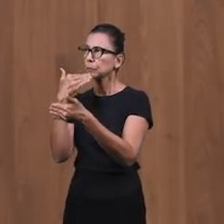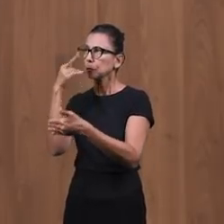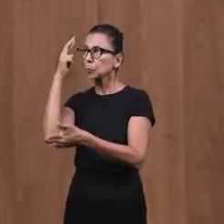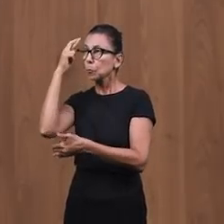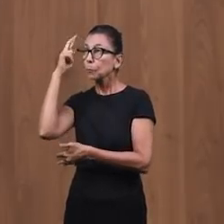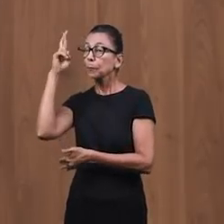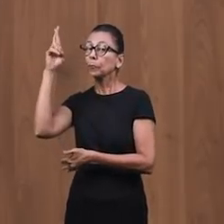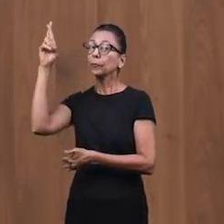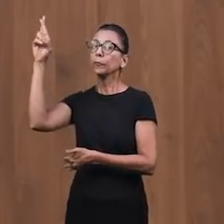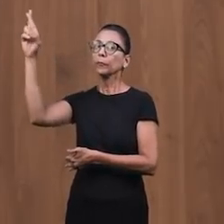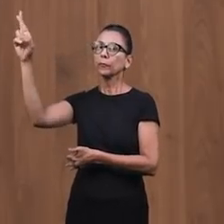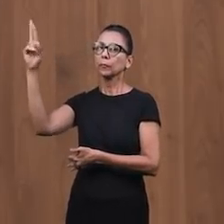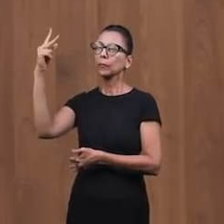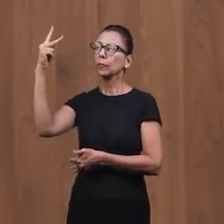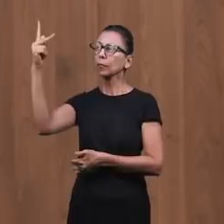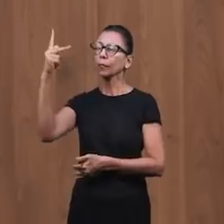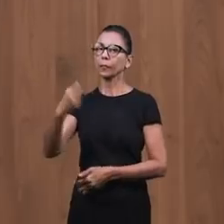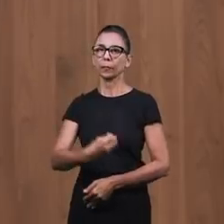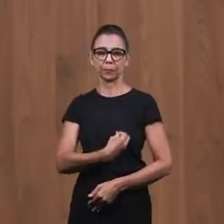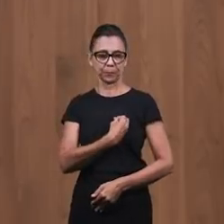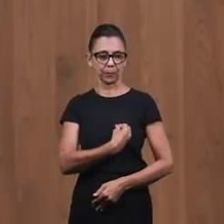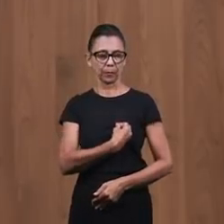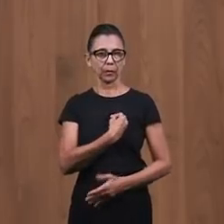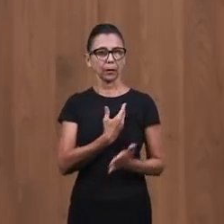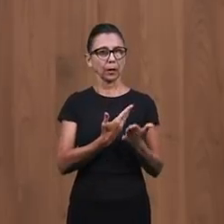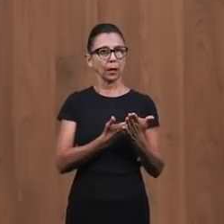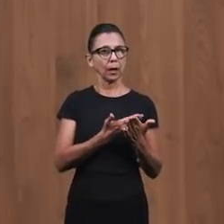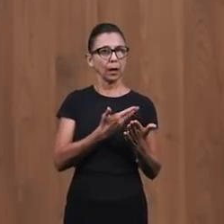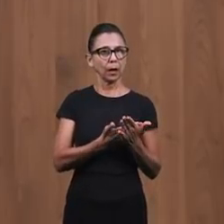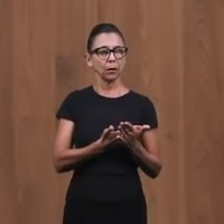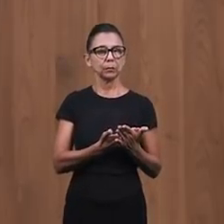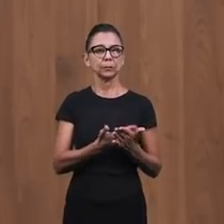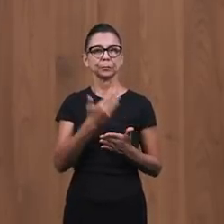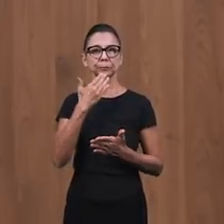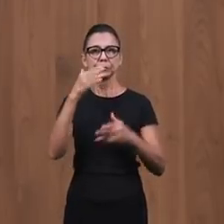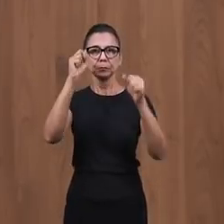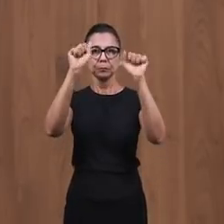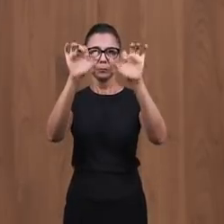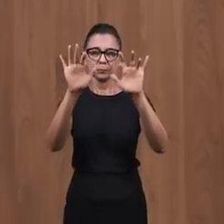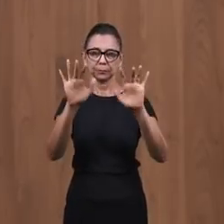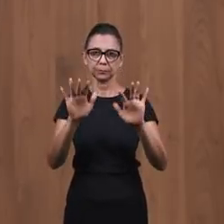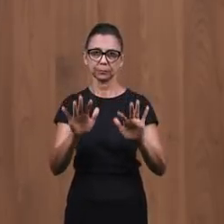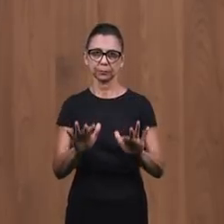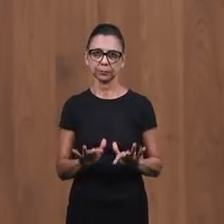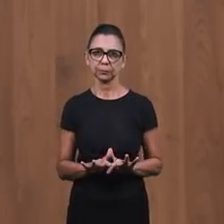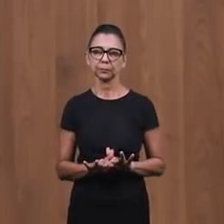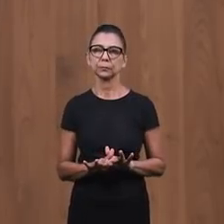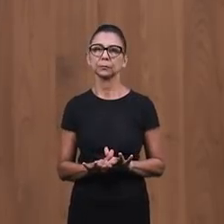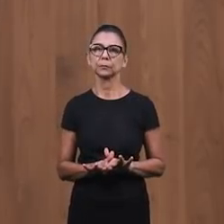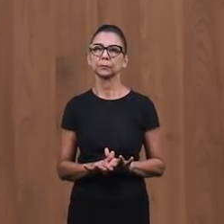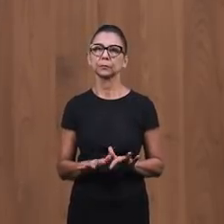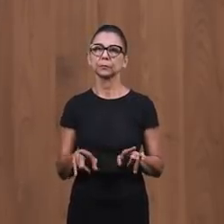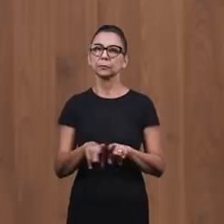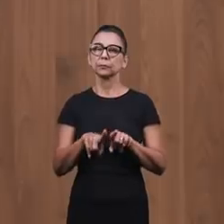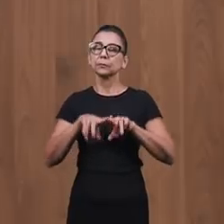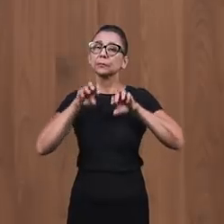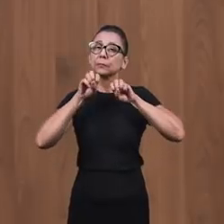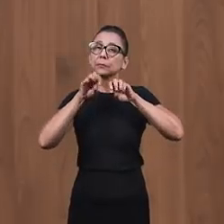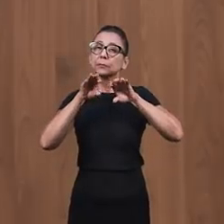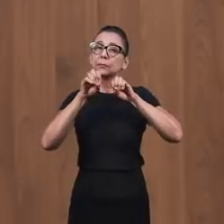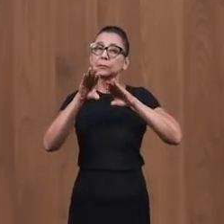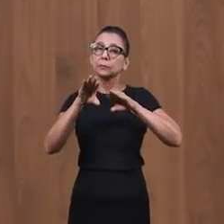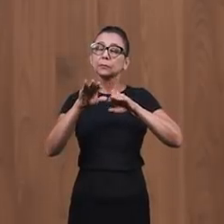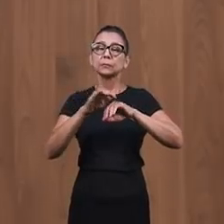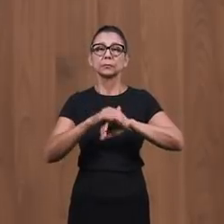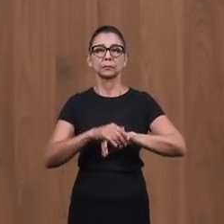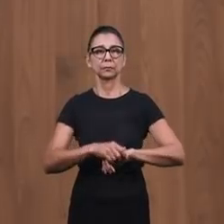altar e pedimos, Senhor, faz presente nesta aula, Senhor, nos abençoa, meu Deus, nos